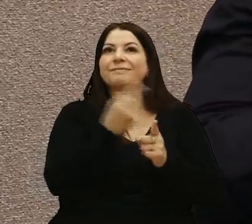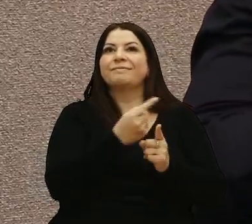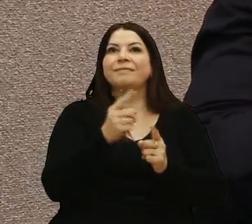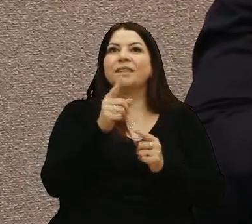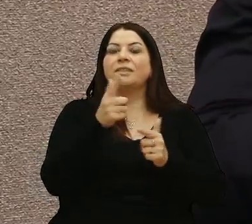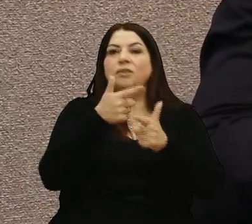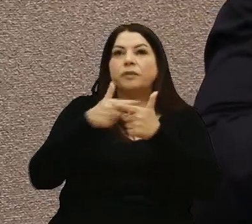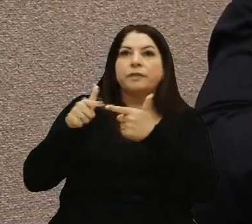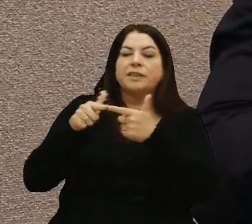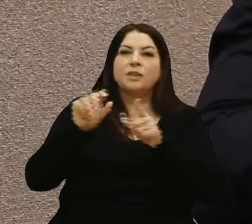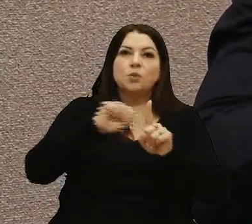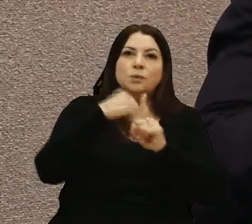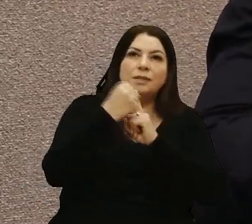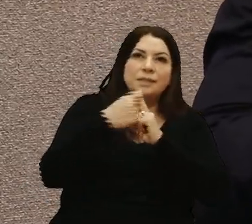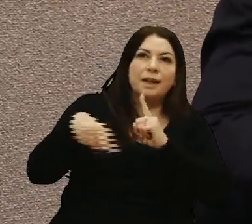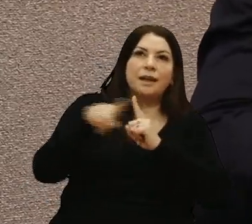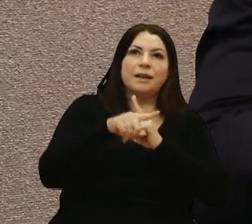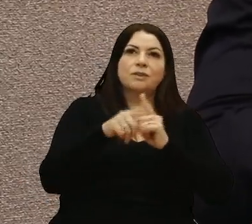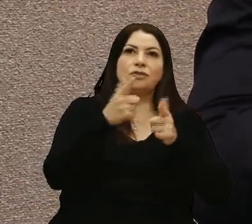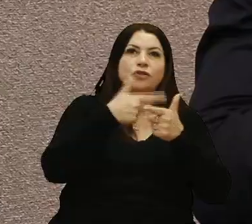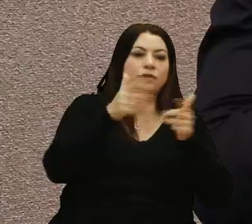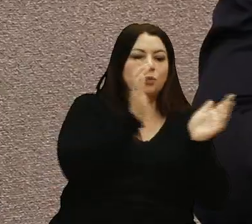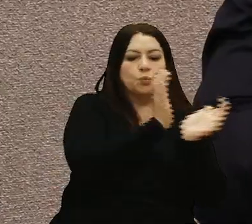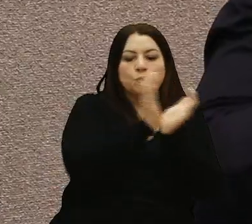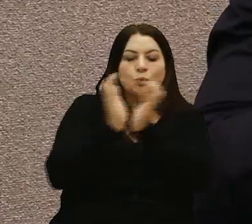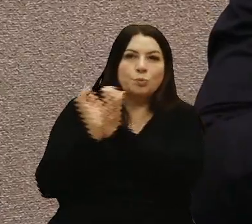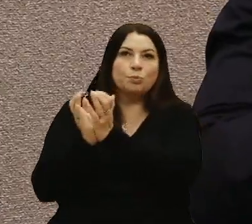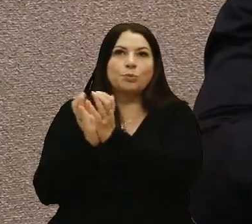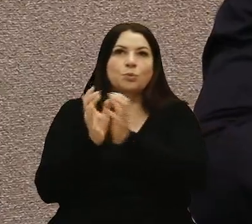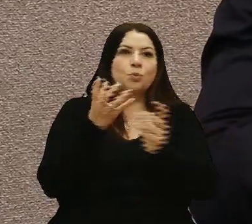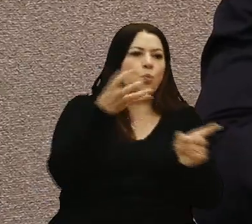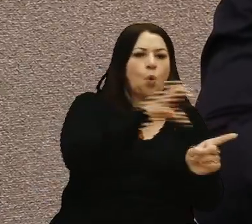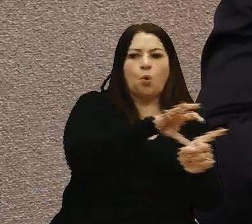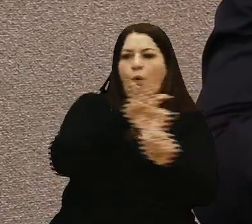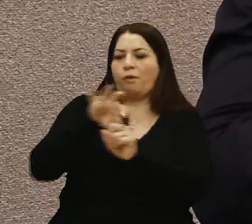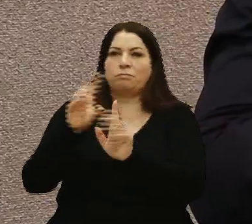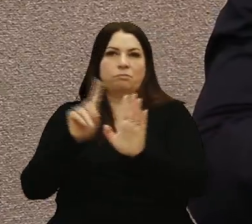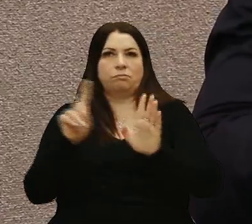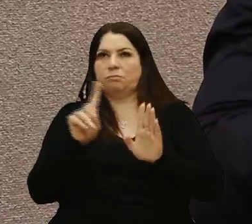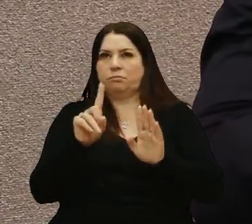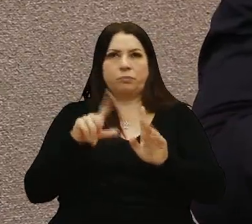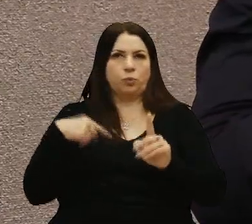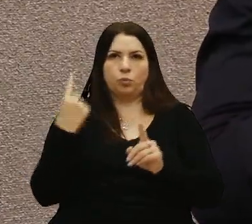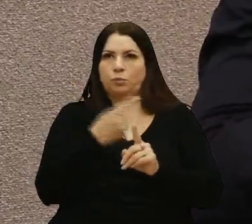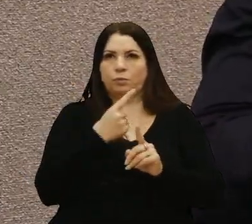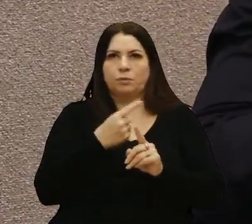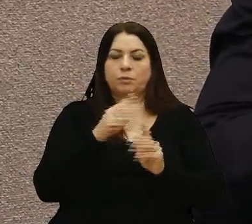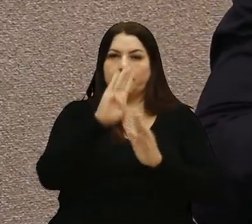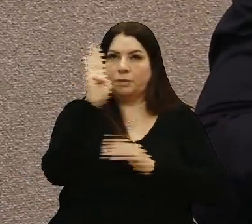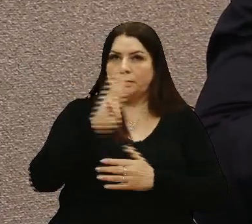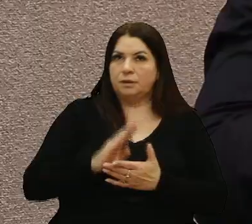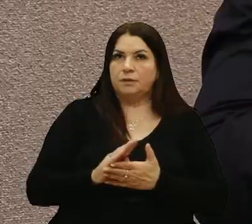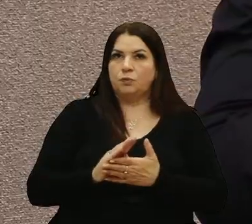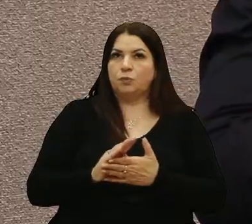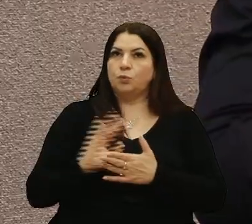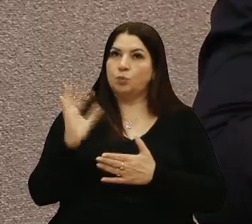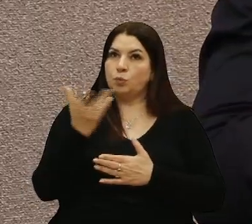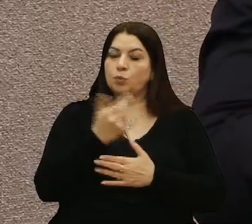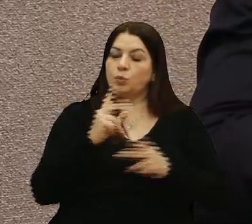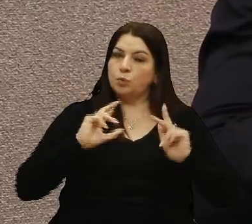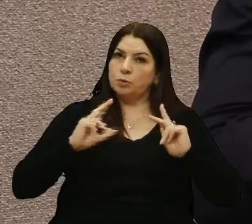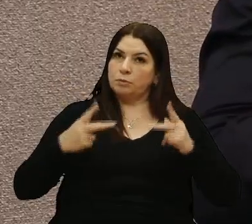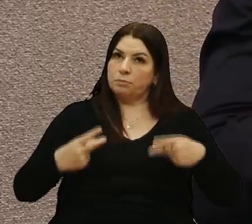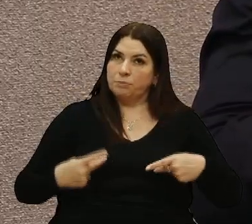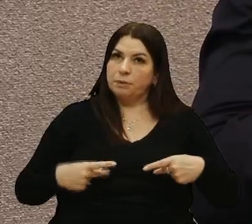divisão da sociedade, divisão de classes, colocando um contra o outro. Não. Nós somos todos brasileiros, nós somos todos